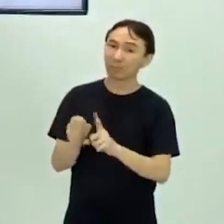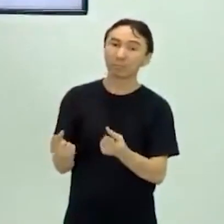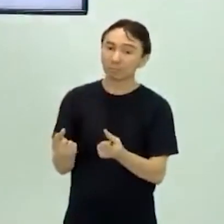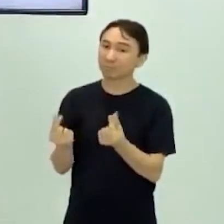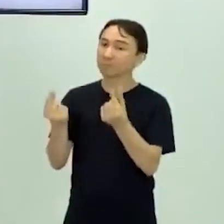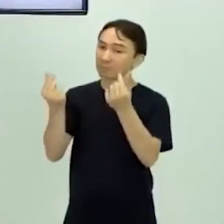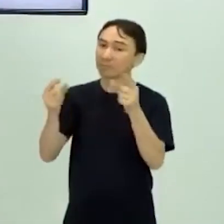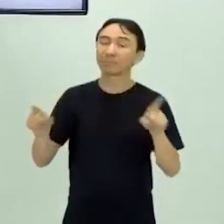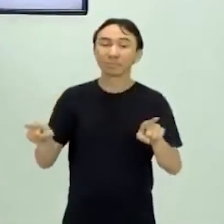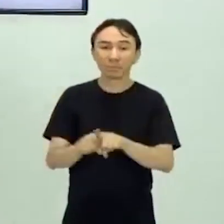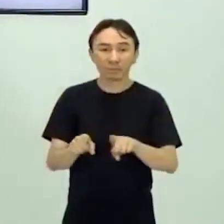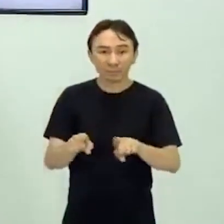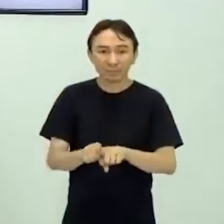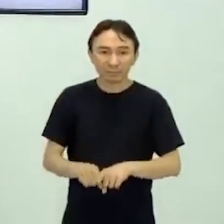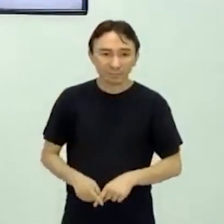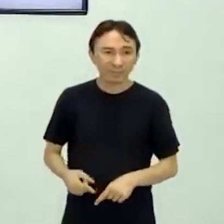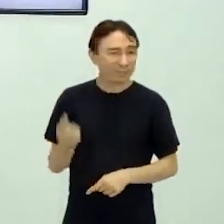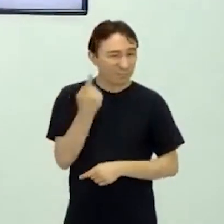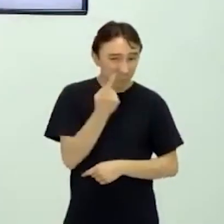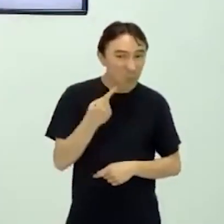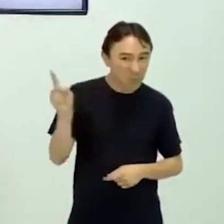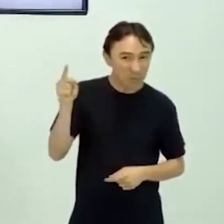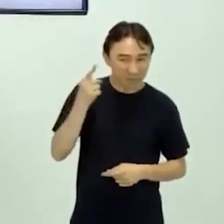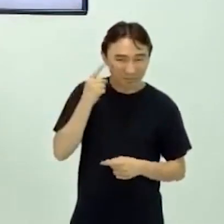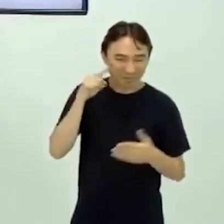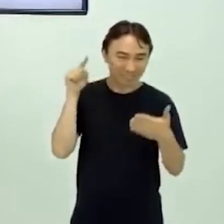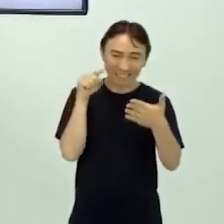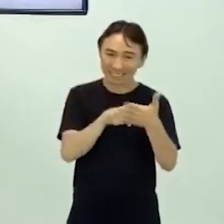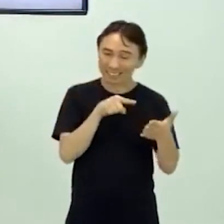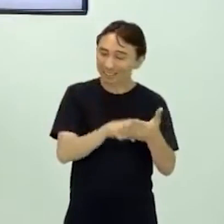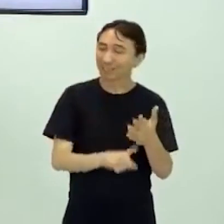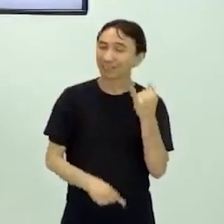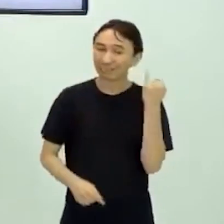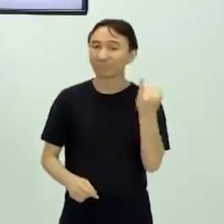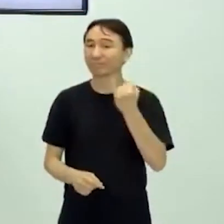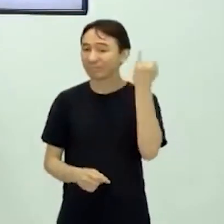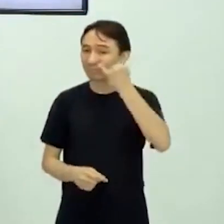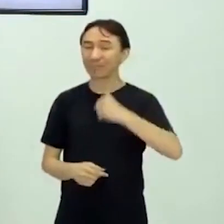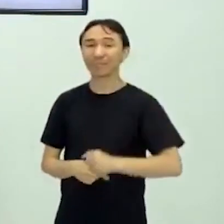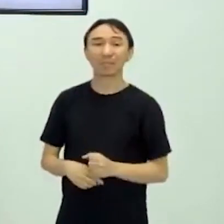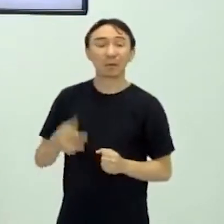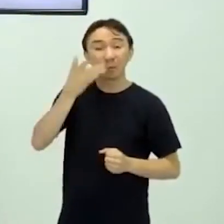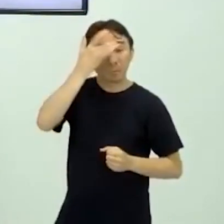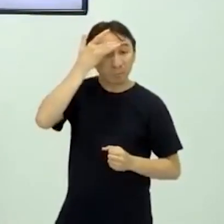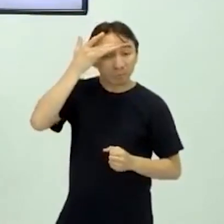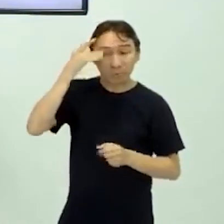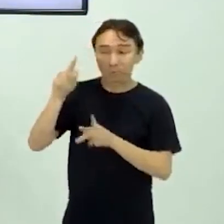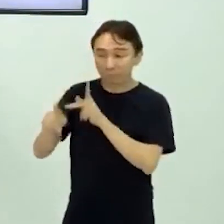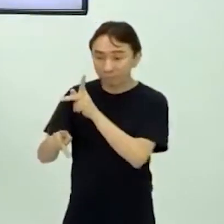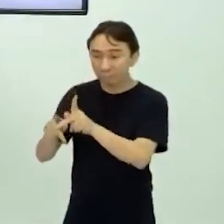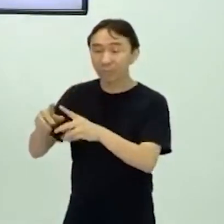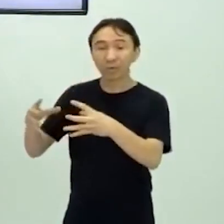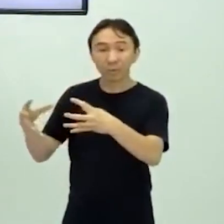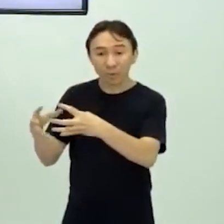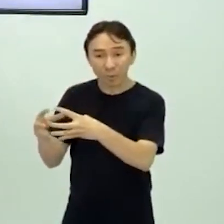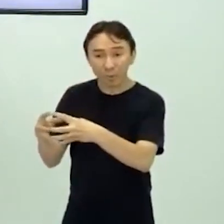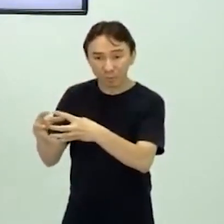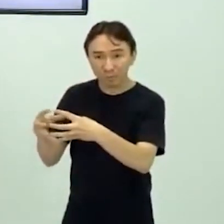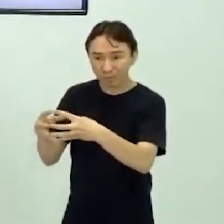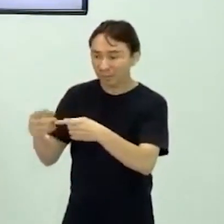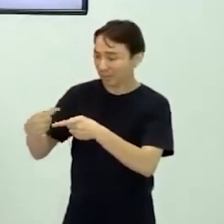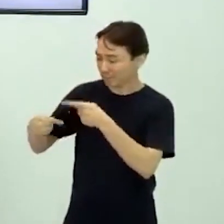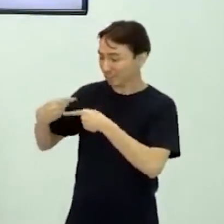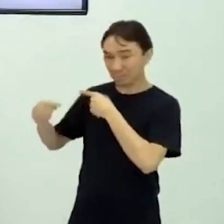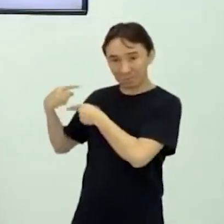deixo, é de tão importância, né, porque a preservação das comunidades tradicionais, ela reflete o que é o